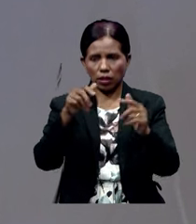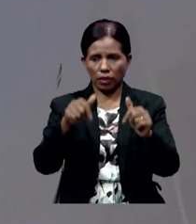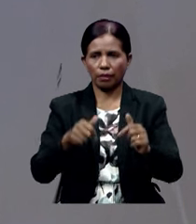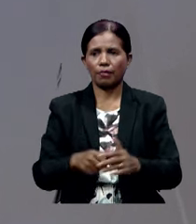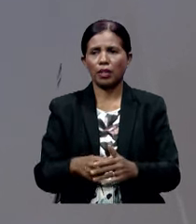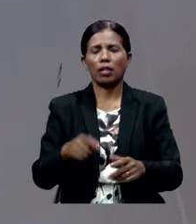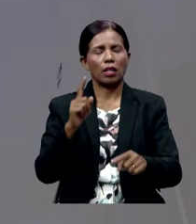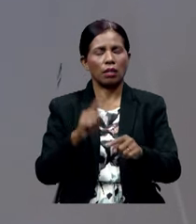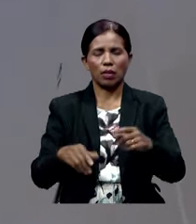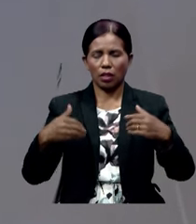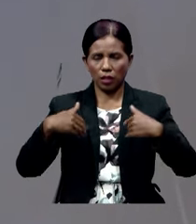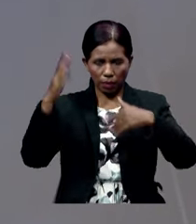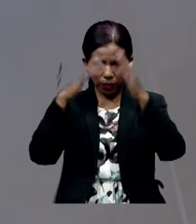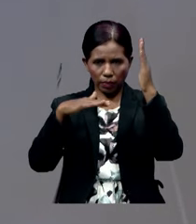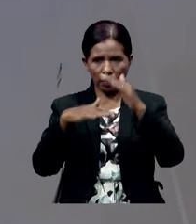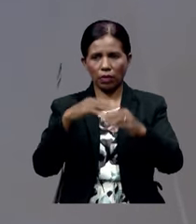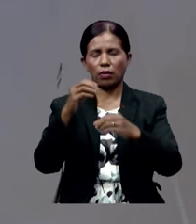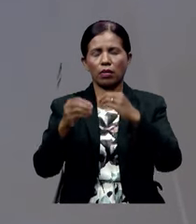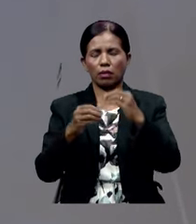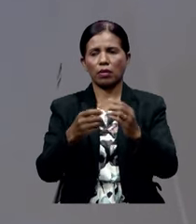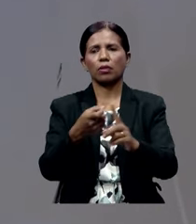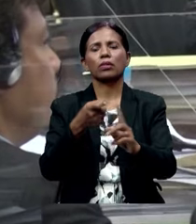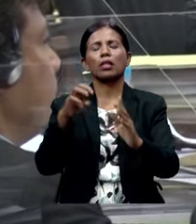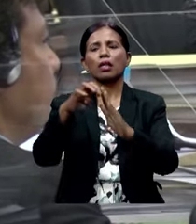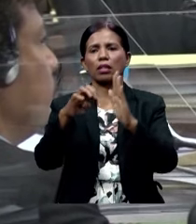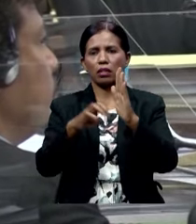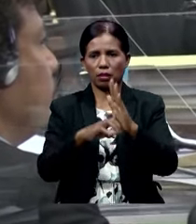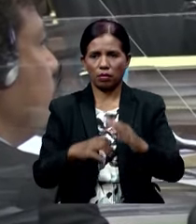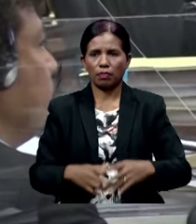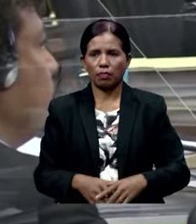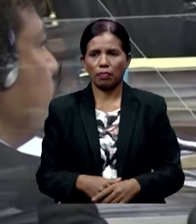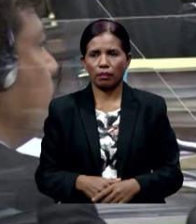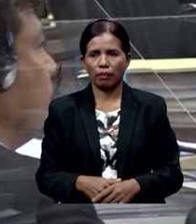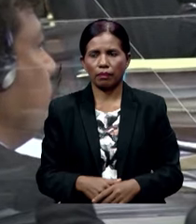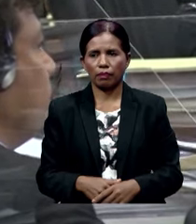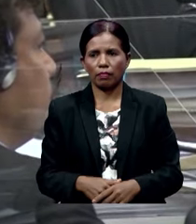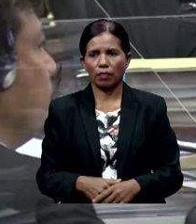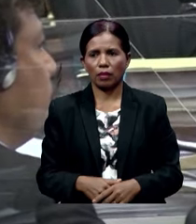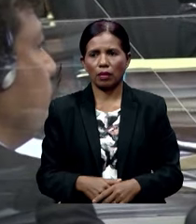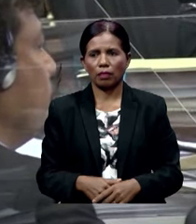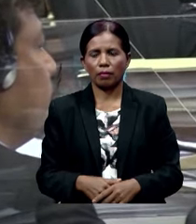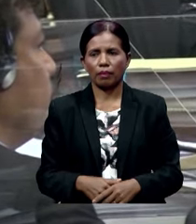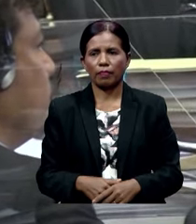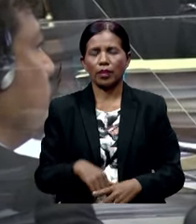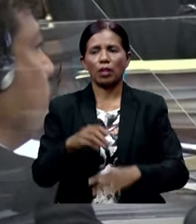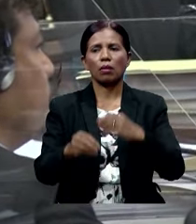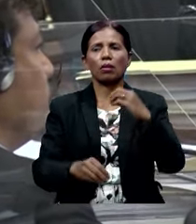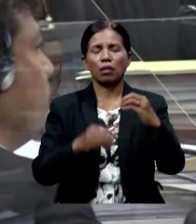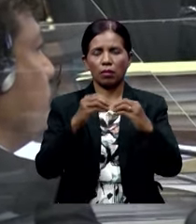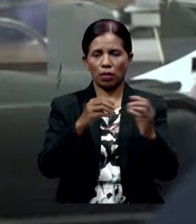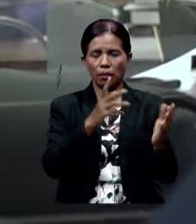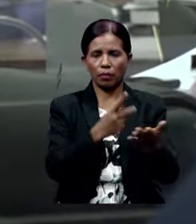para levar o conflito de interesse entre Estado. Nem que precisa eliminar. Quando a proposta